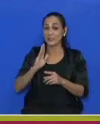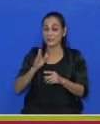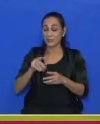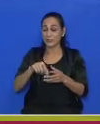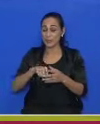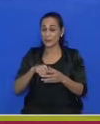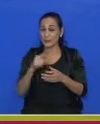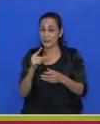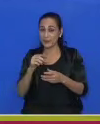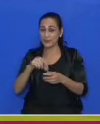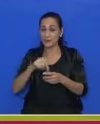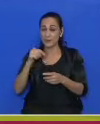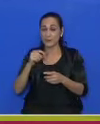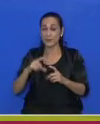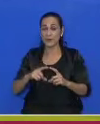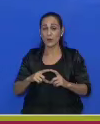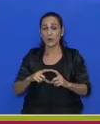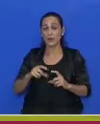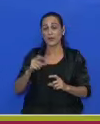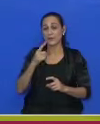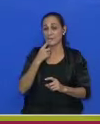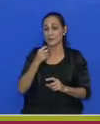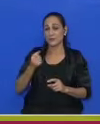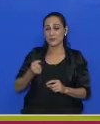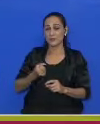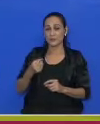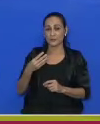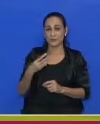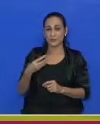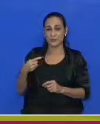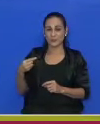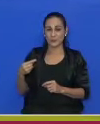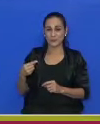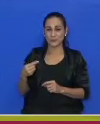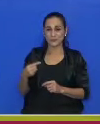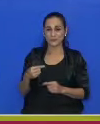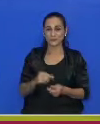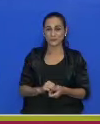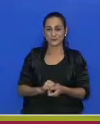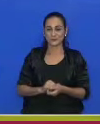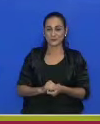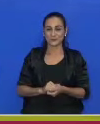já temos a primeira, bola vermelha número 41.